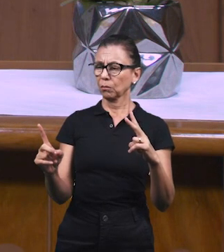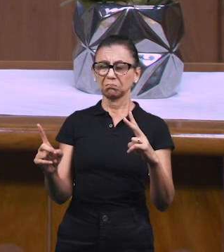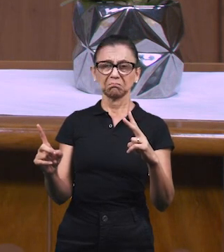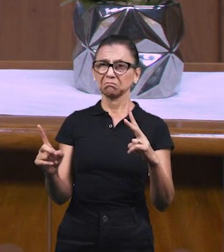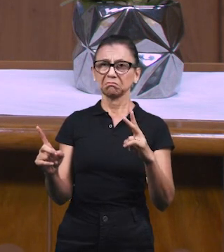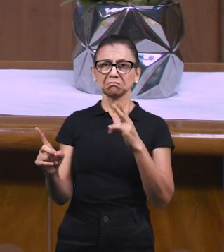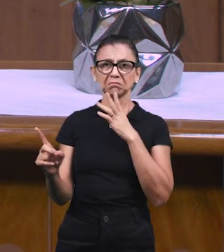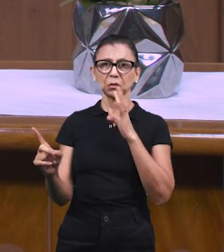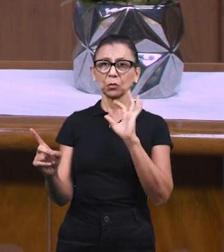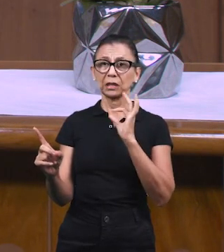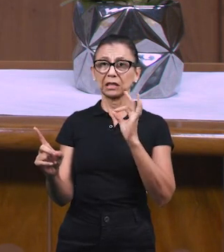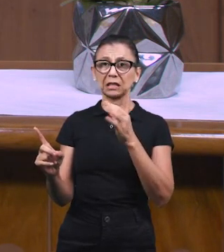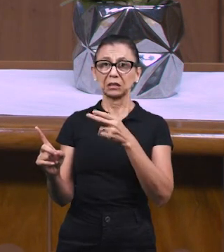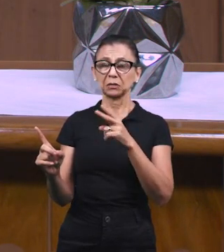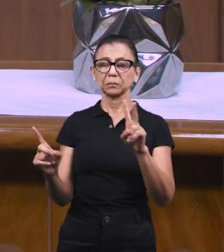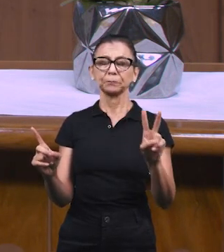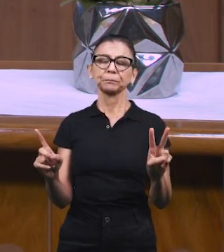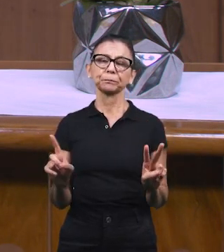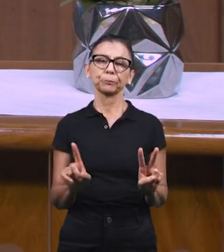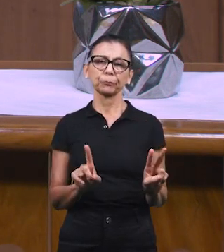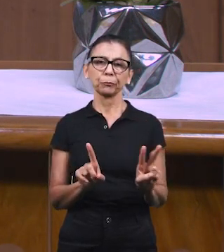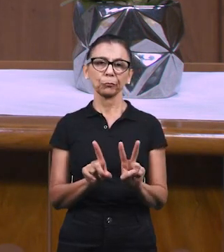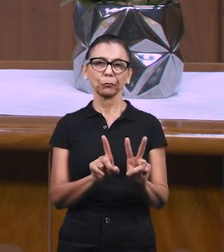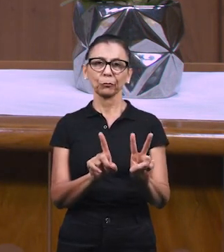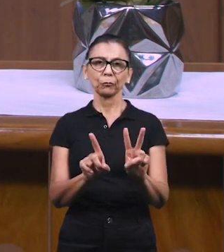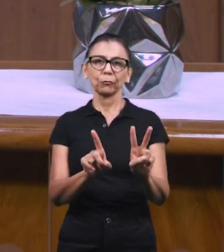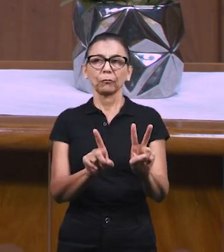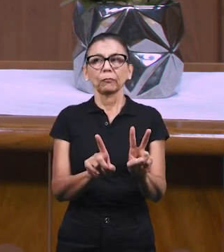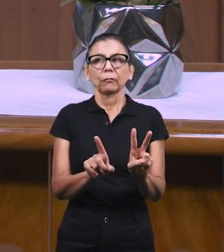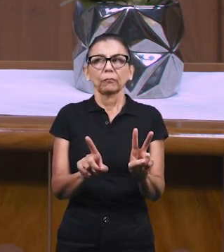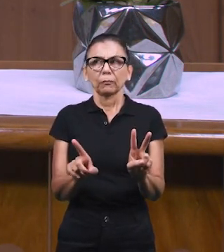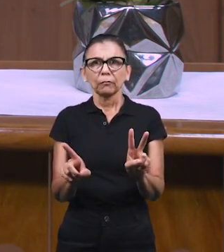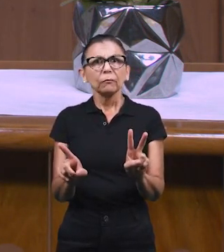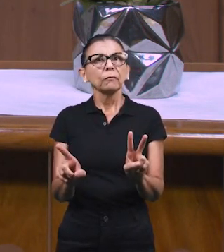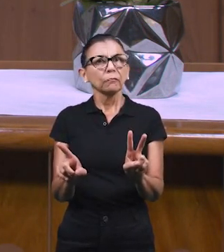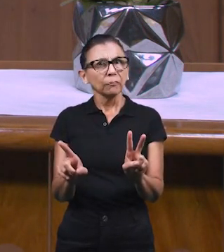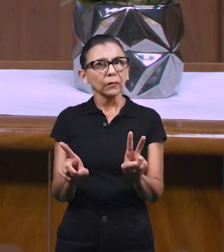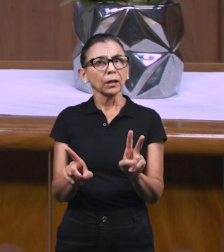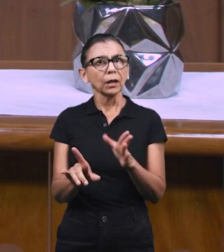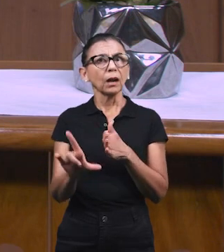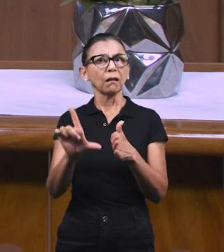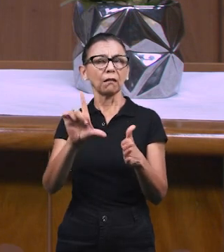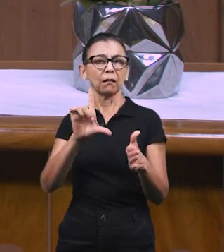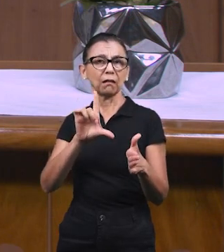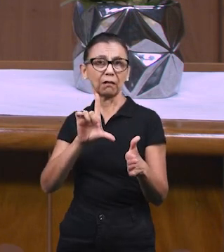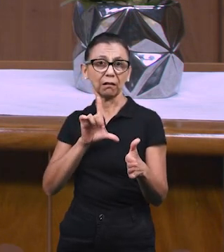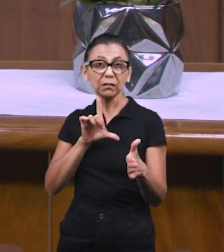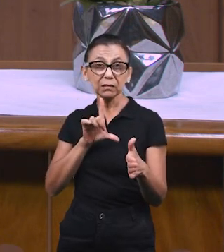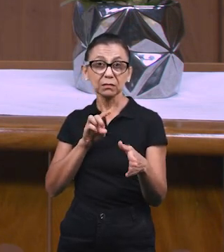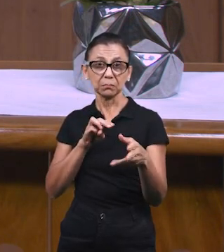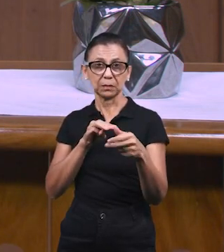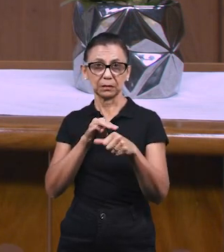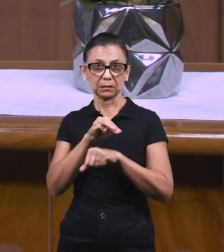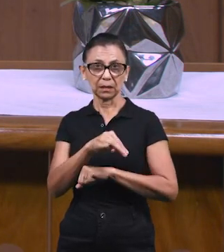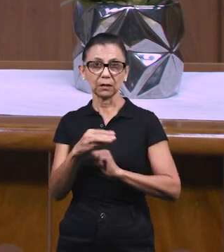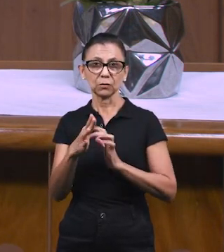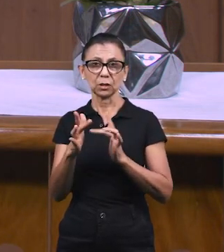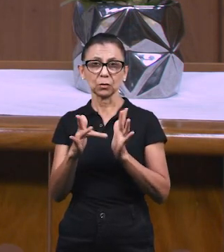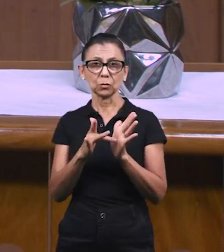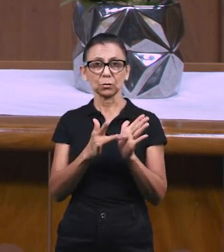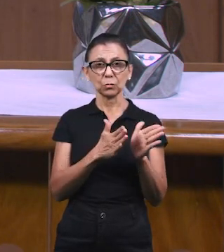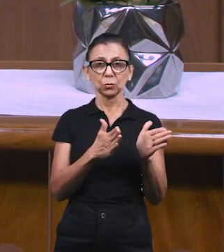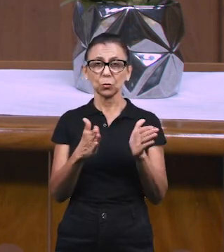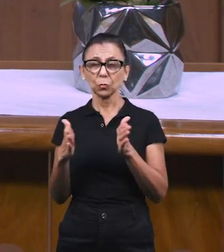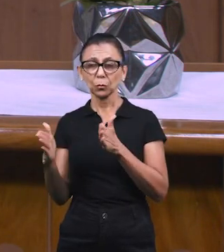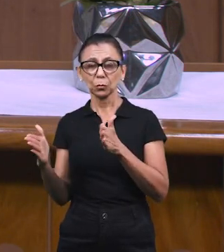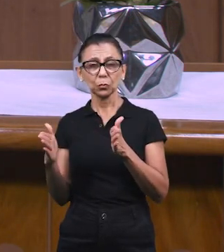conseguiram reconhecer o Senhor Jesus. Mesmo tendo andado com ele durante o seu ministério, tendo